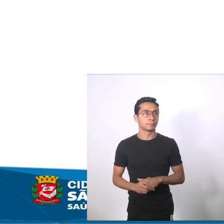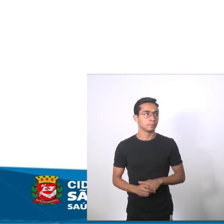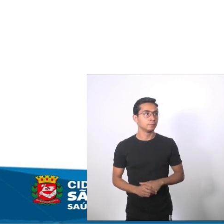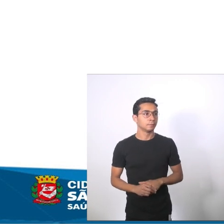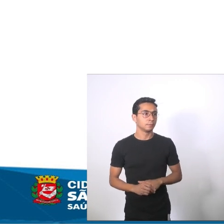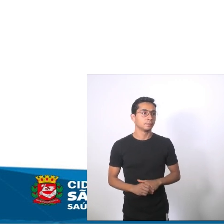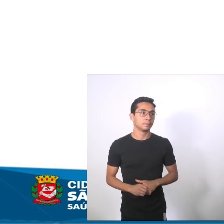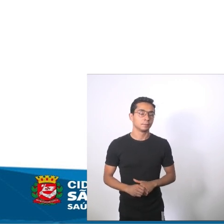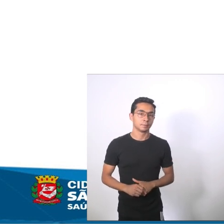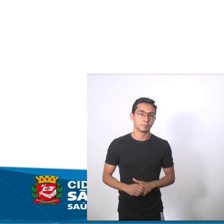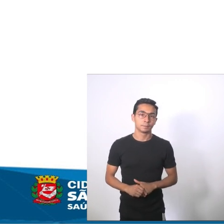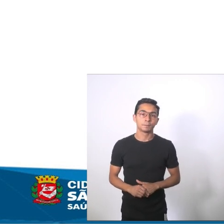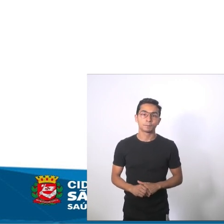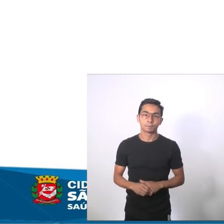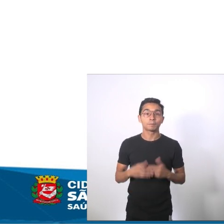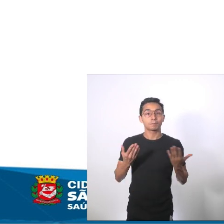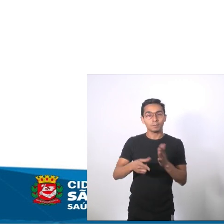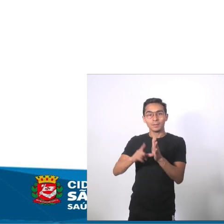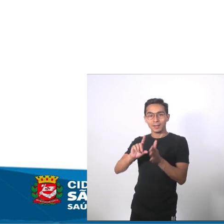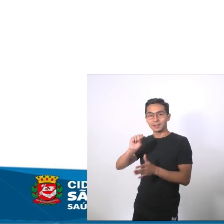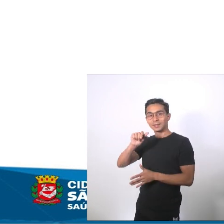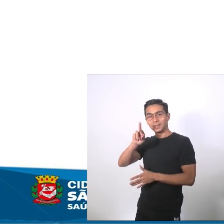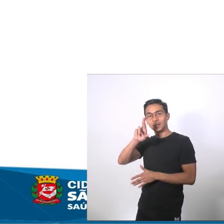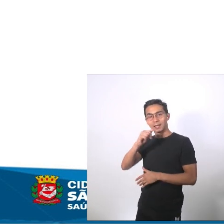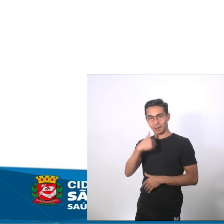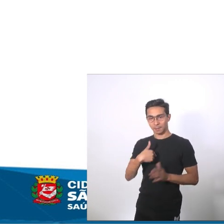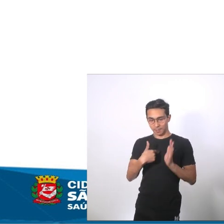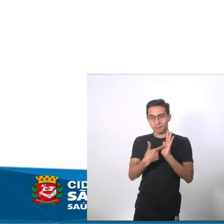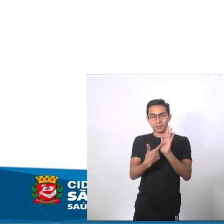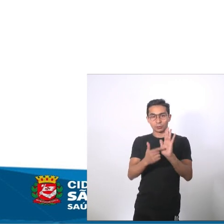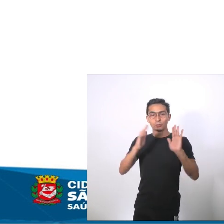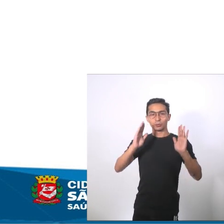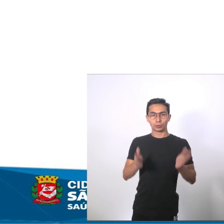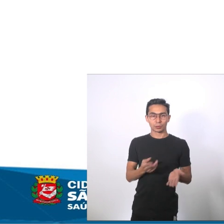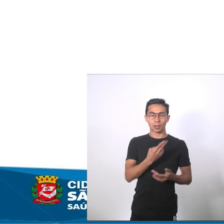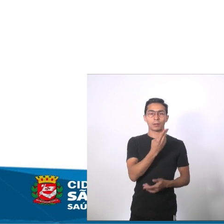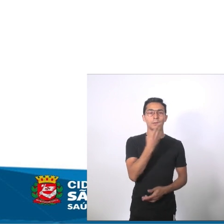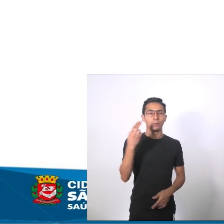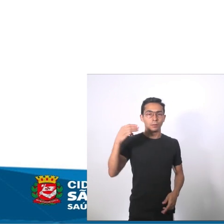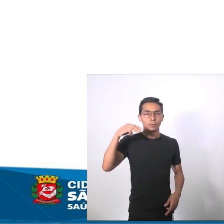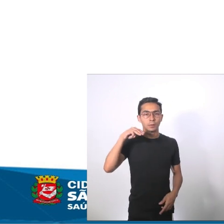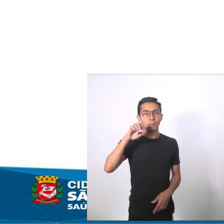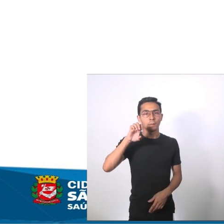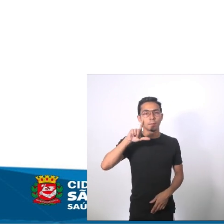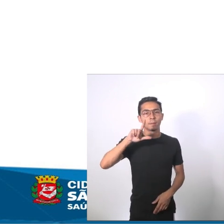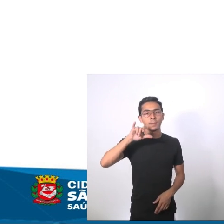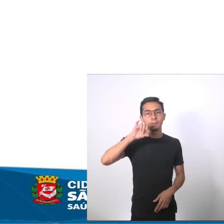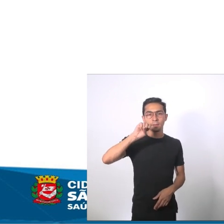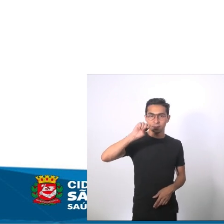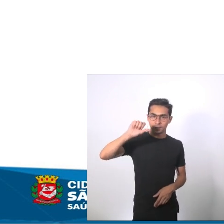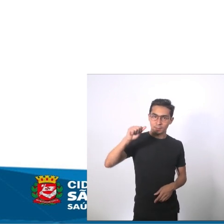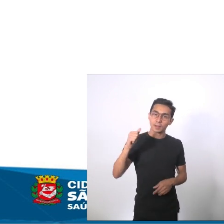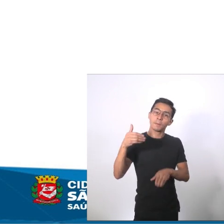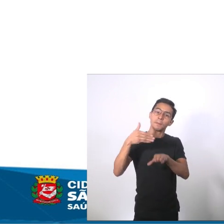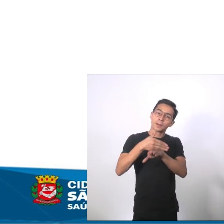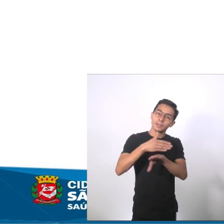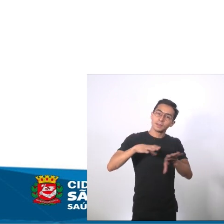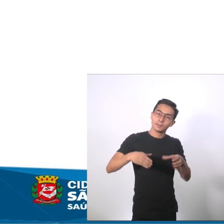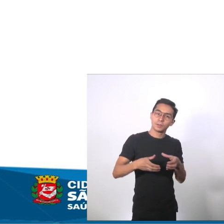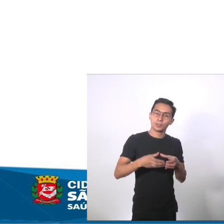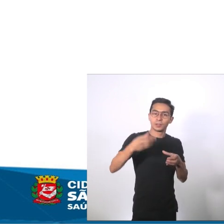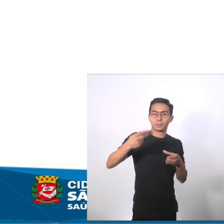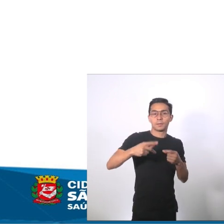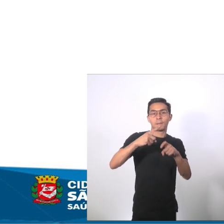Bom, então, como a Sandra falou, meu nome é Melissa Palmieri, eu faço parte do time aqui, como médica